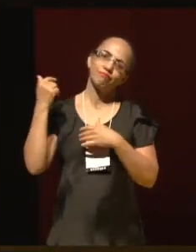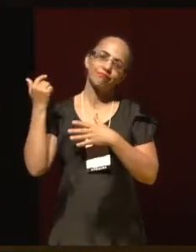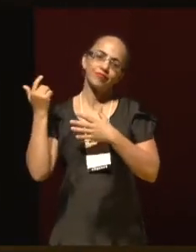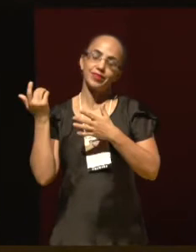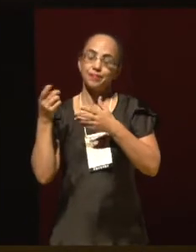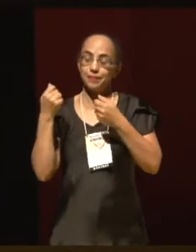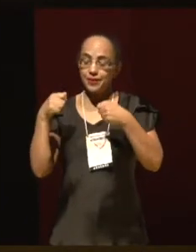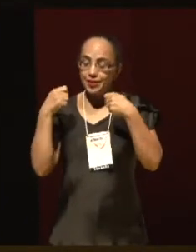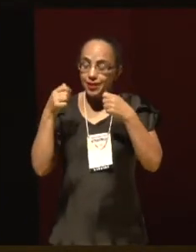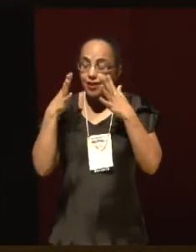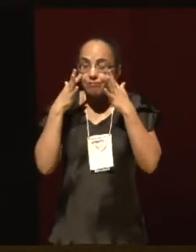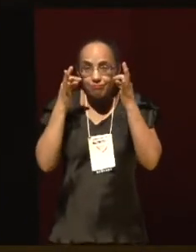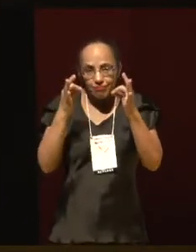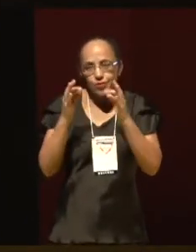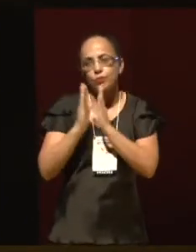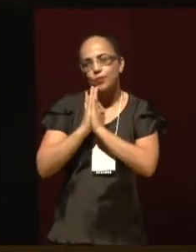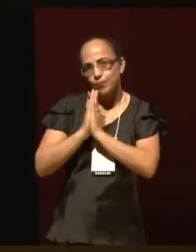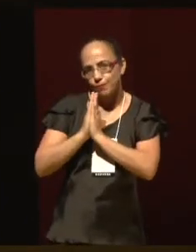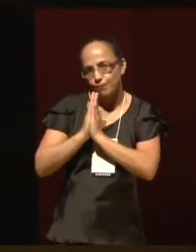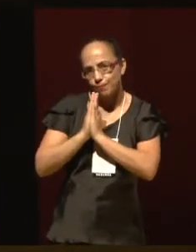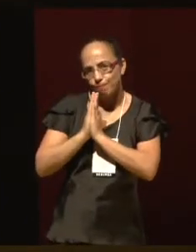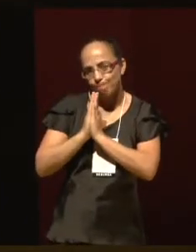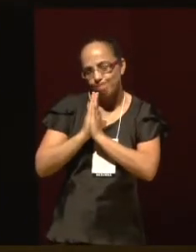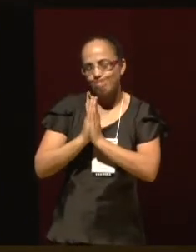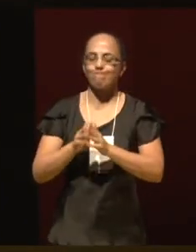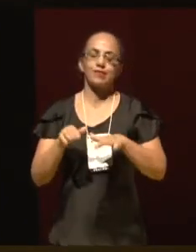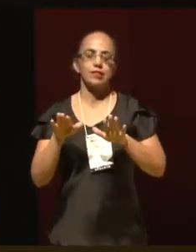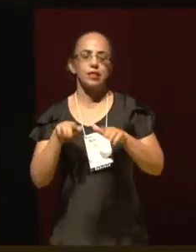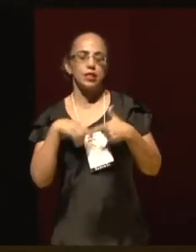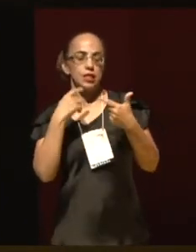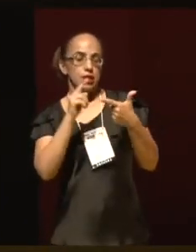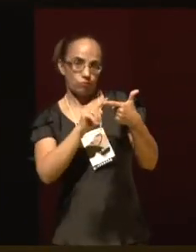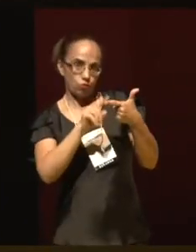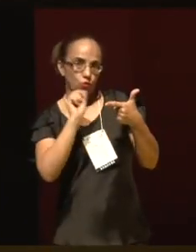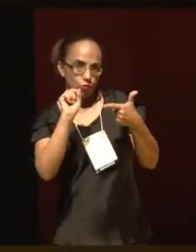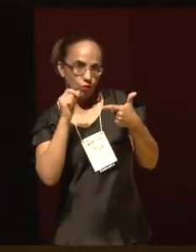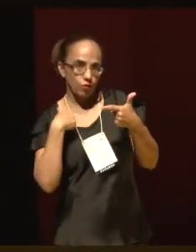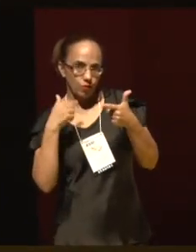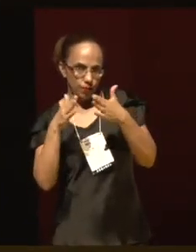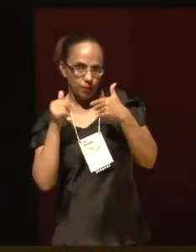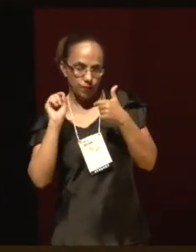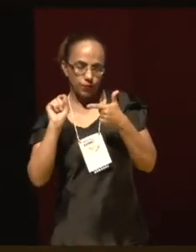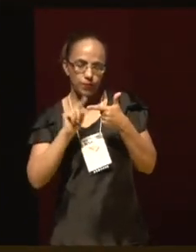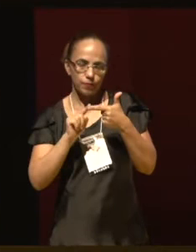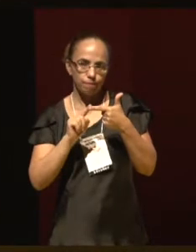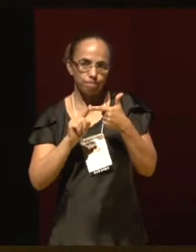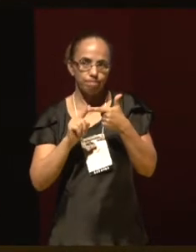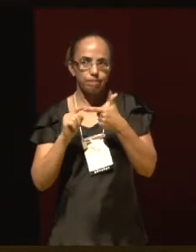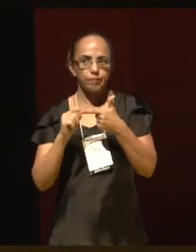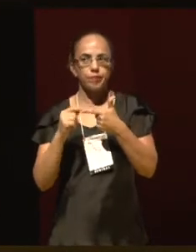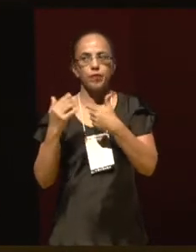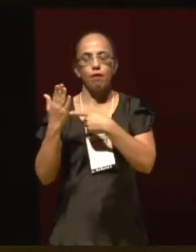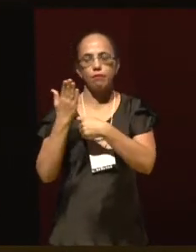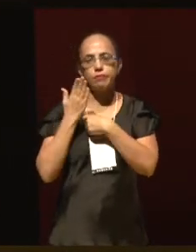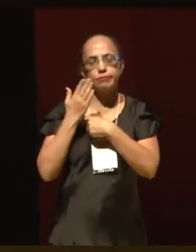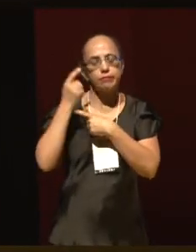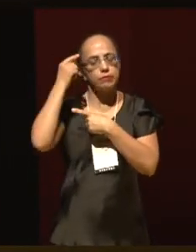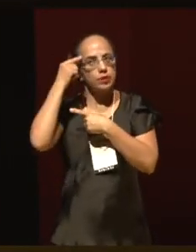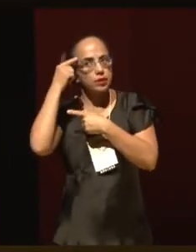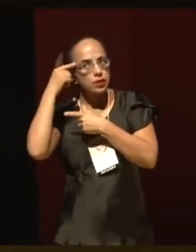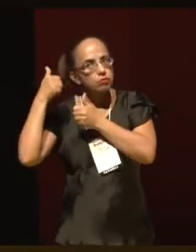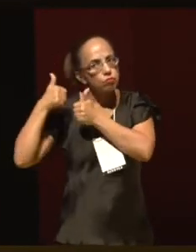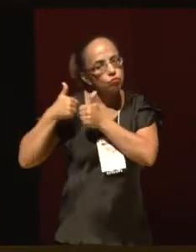E a segunda coisa, seguir a linha do pensamento. Porque vamos a